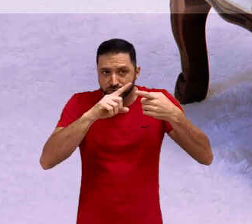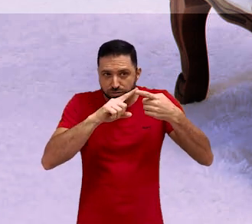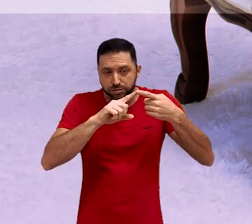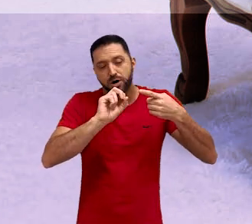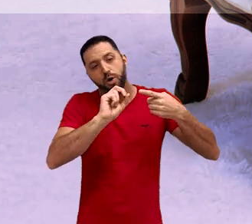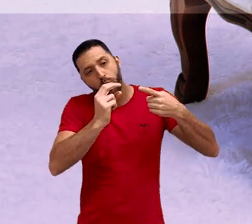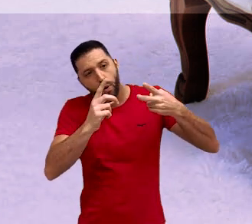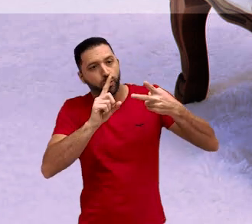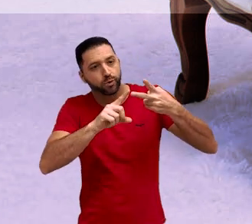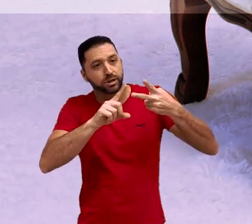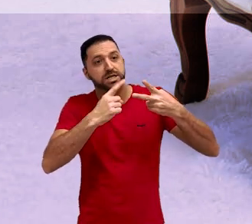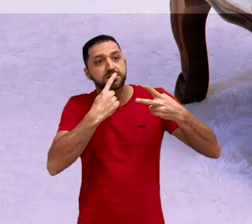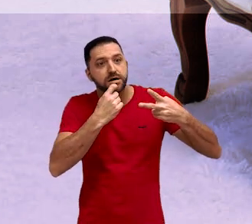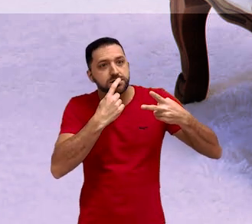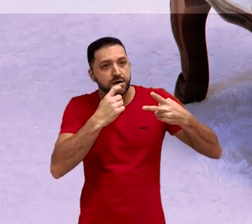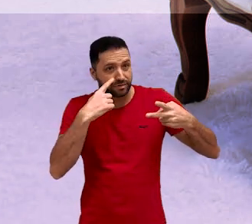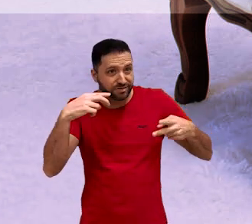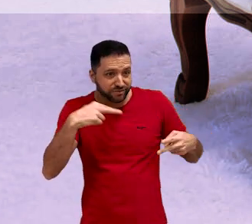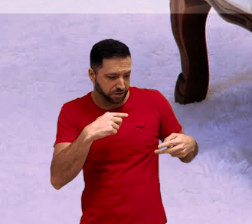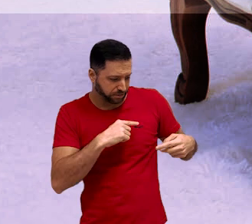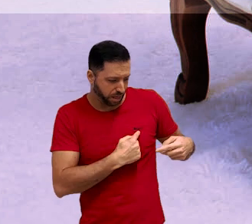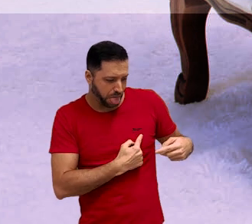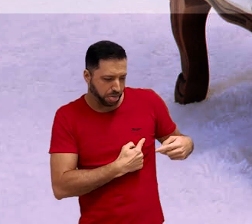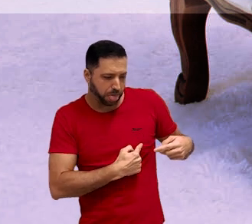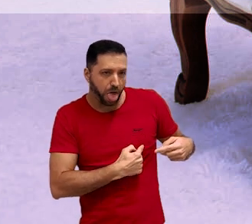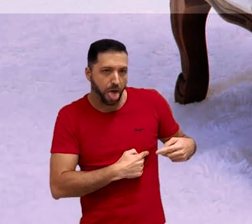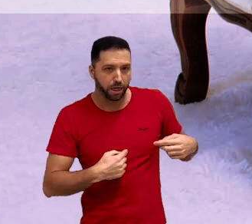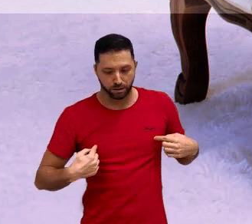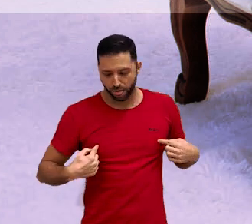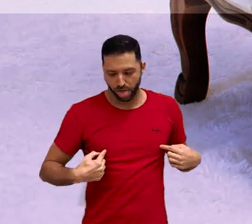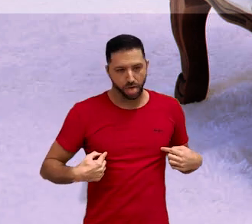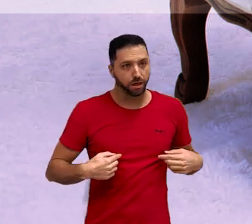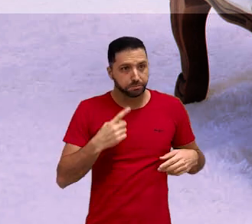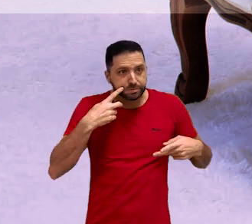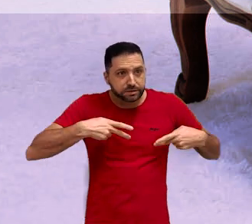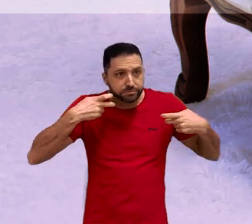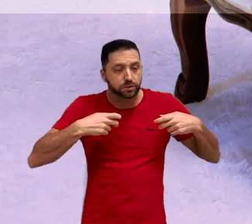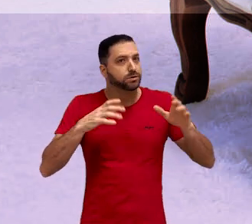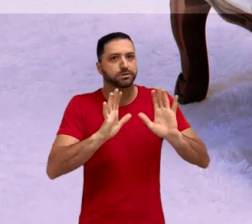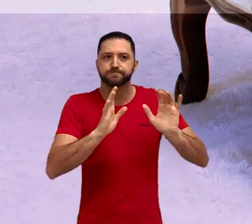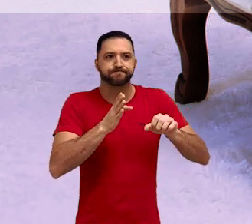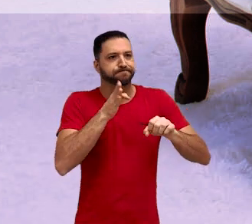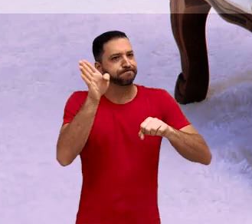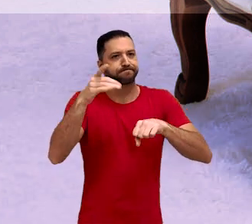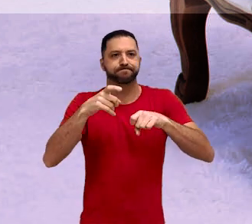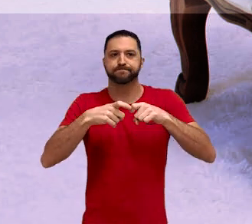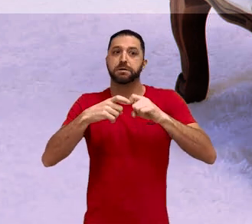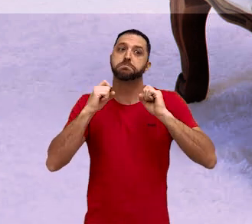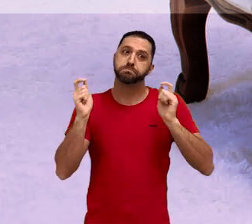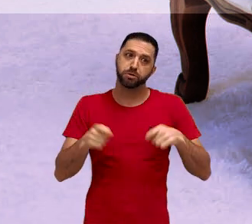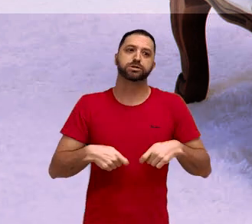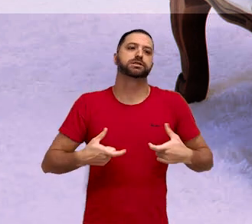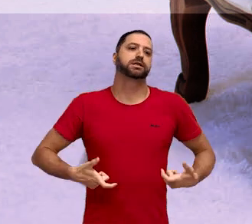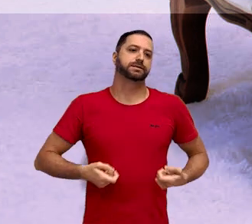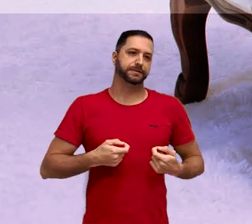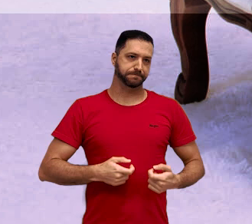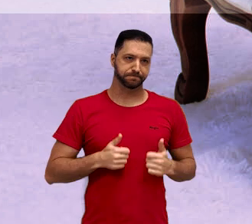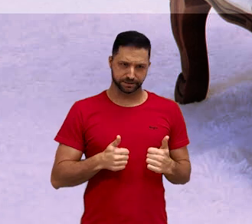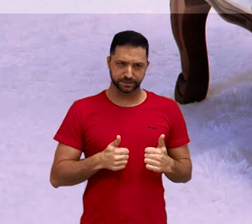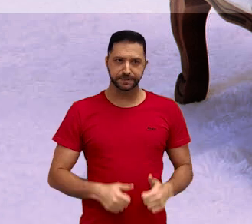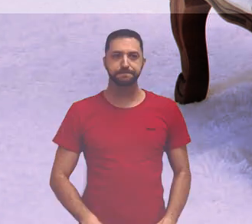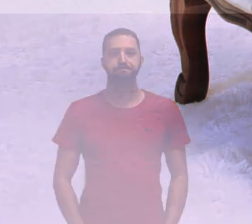for nesse modelo, tipo lágrima ou sangue, sim, aí você tem que procurar um profissional para ele te avaliar da melhor maneira, tá